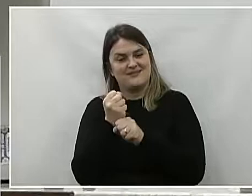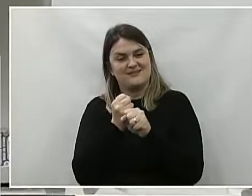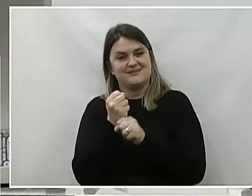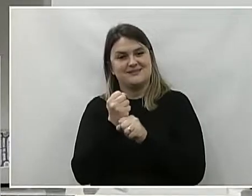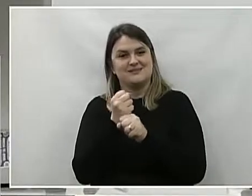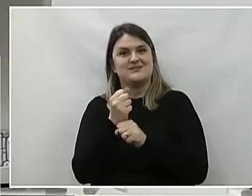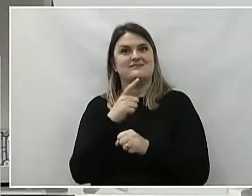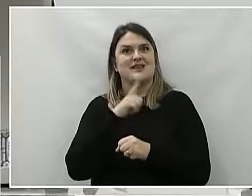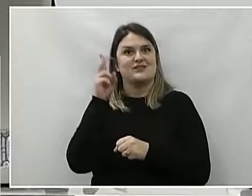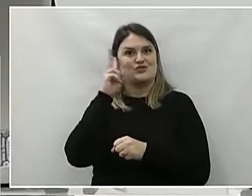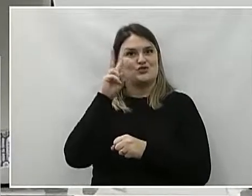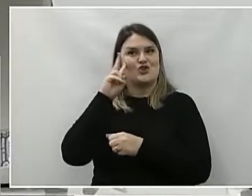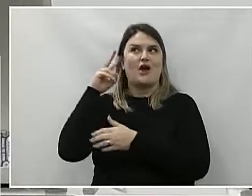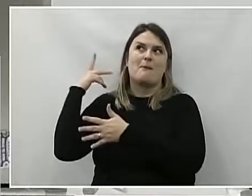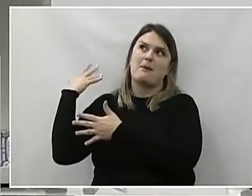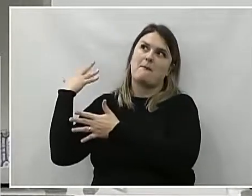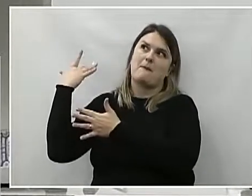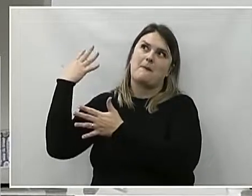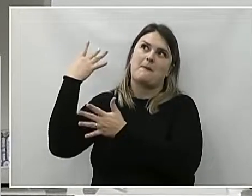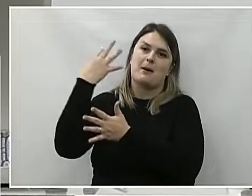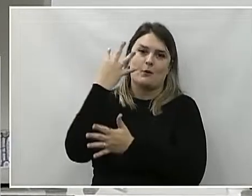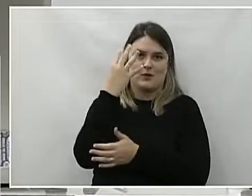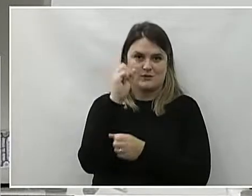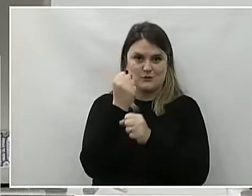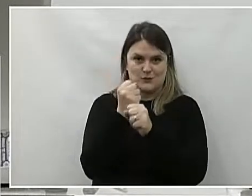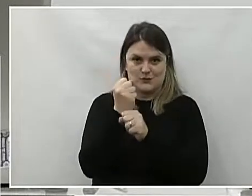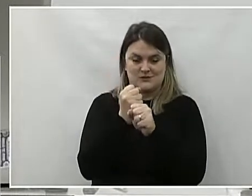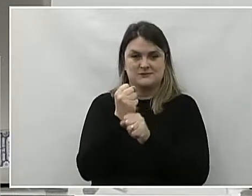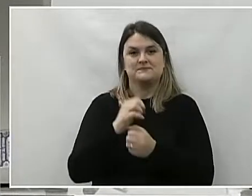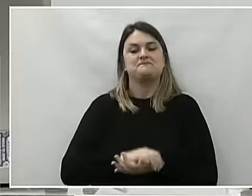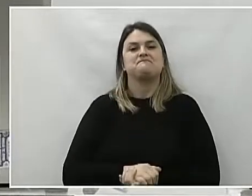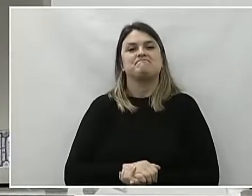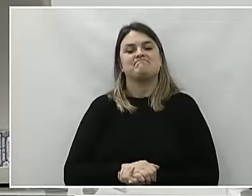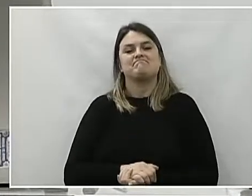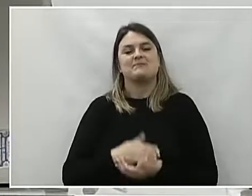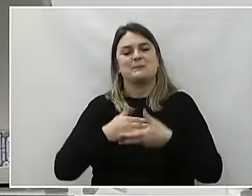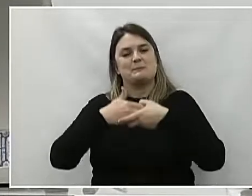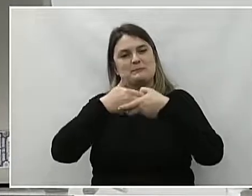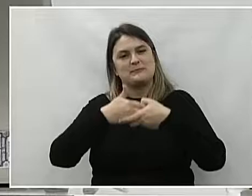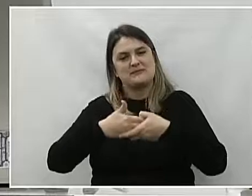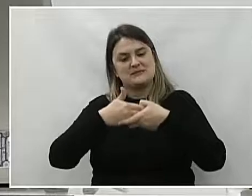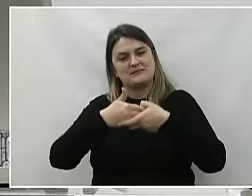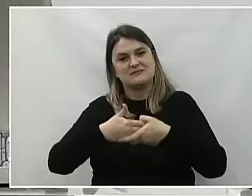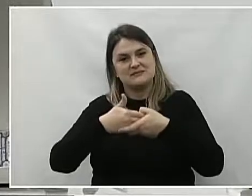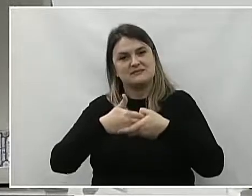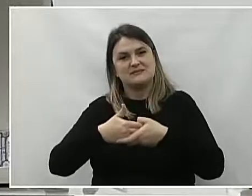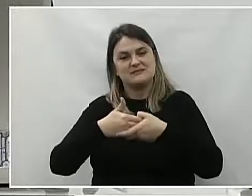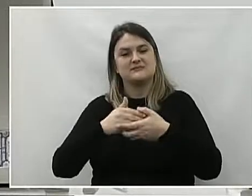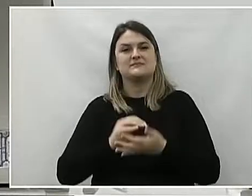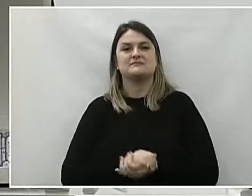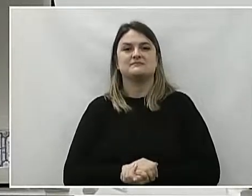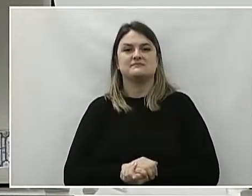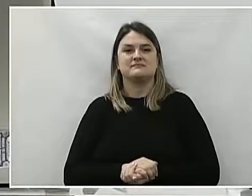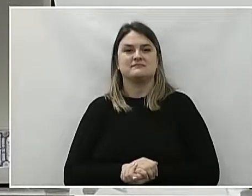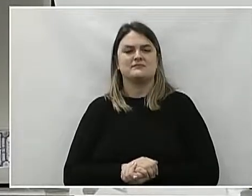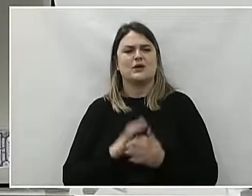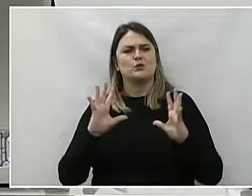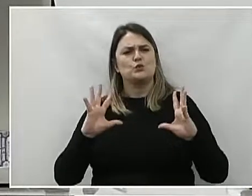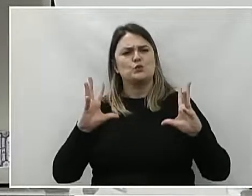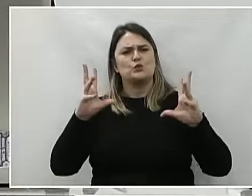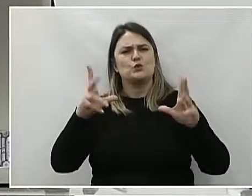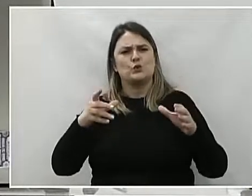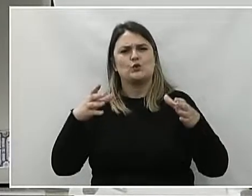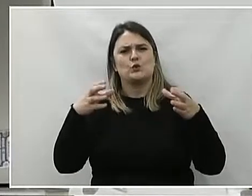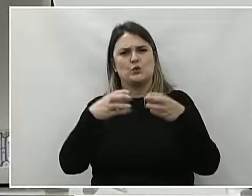de história no nosso município de União da Vitória fica aqui meus parabéns a